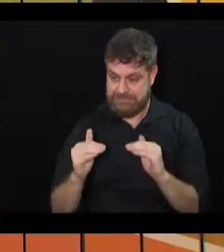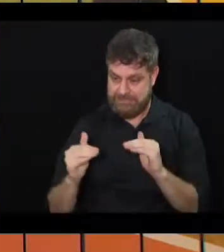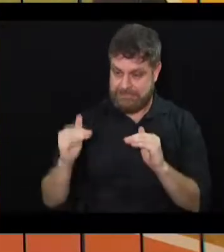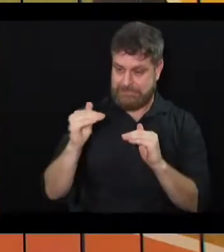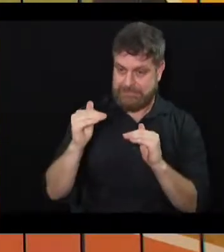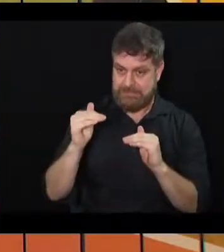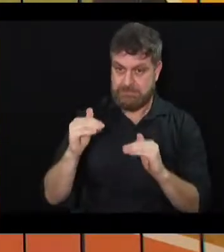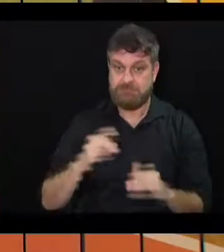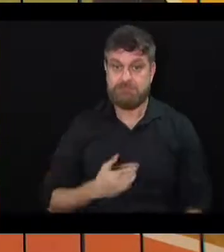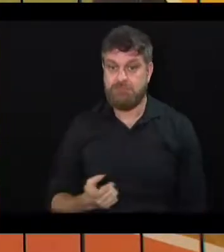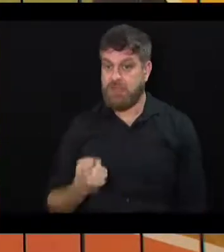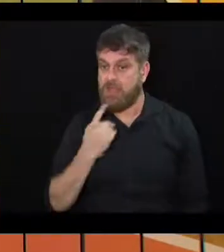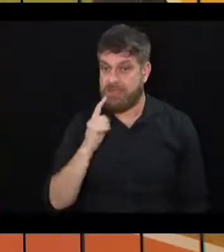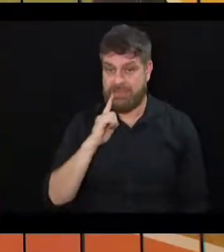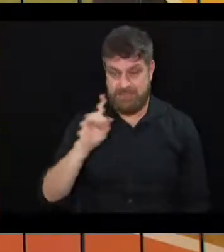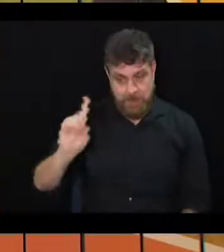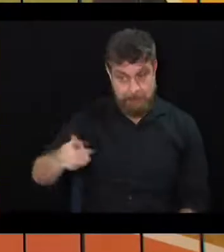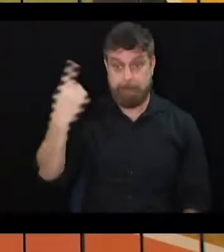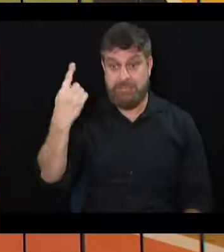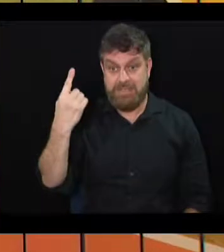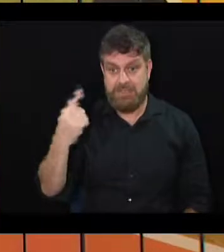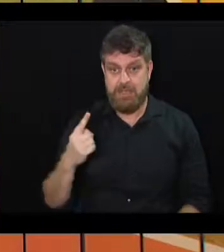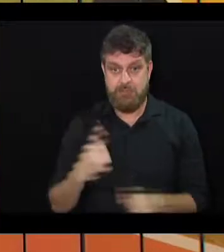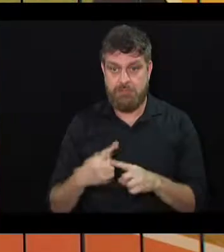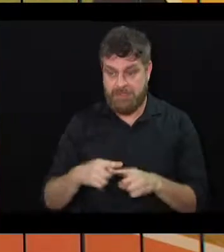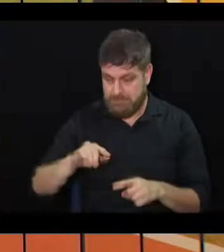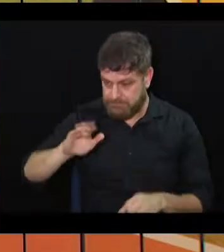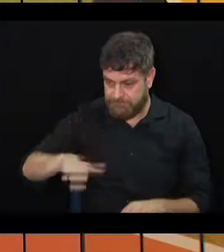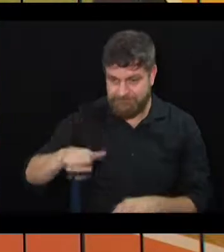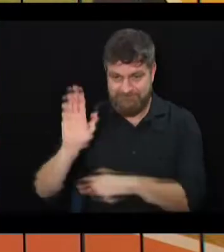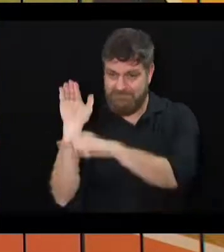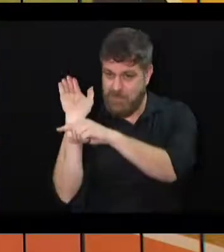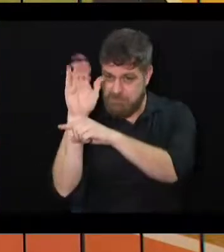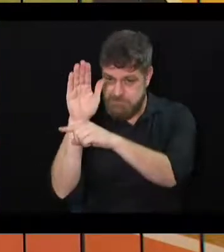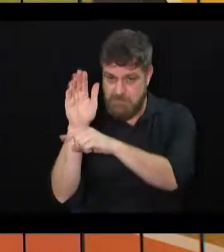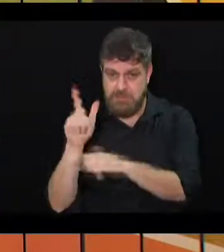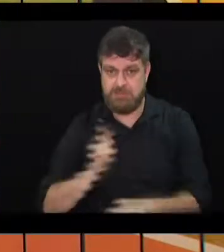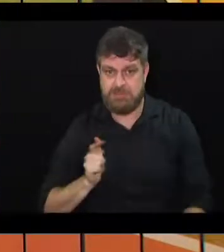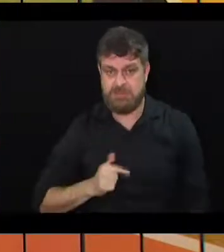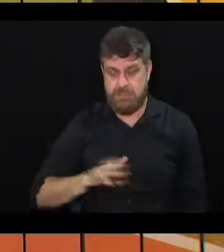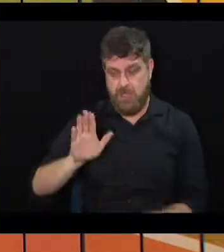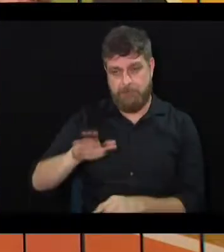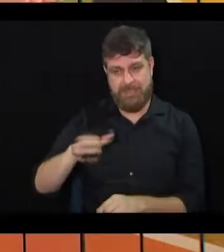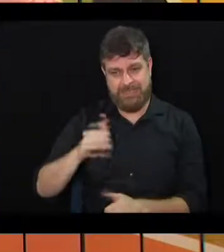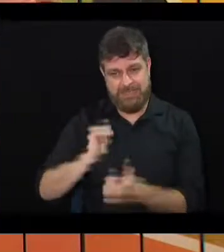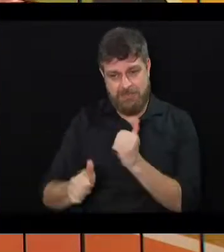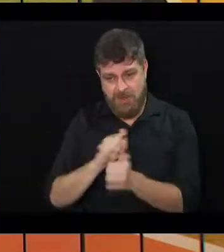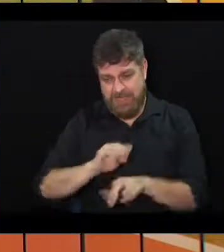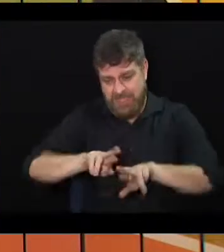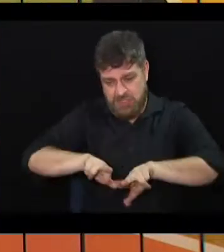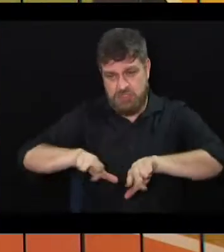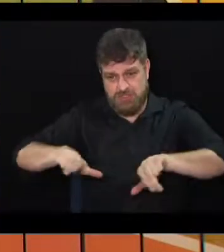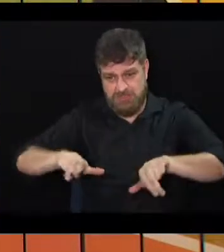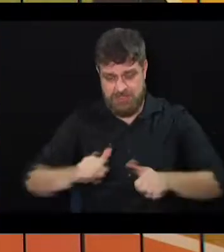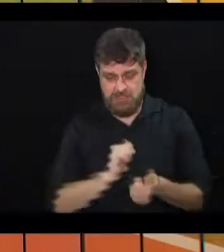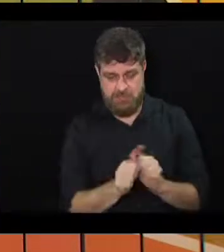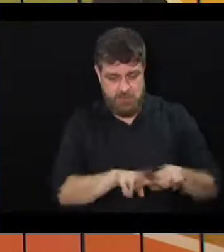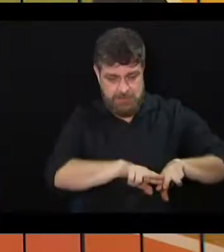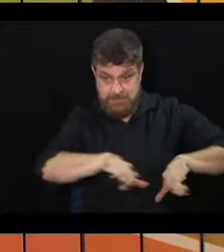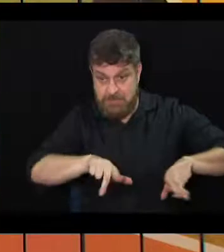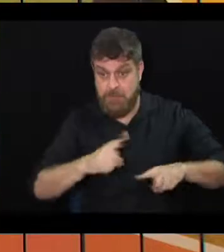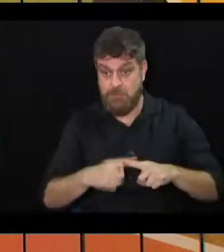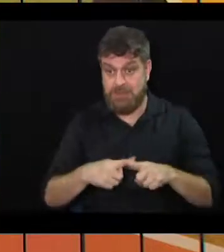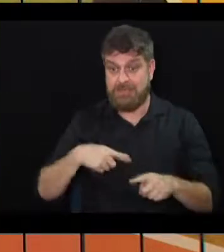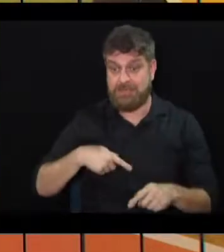elas não perdem a liderança por causa do aproveitamento. No basquete é um pouco diferente dos demais esportes em termos